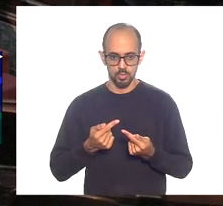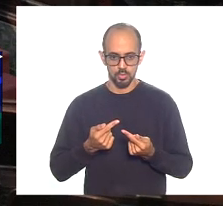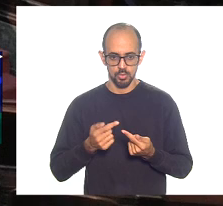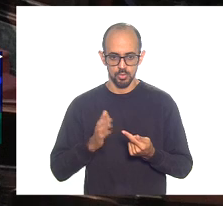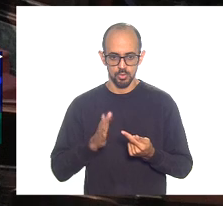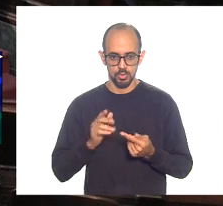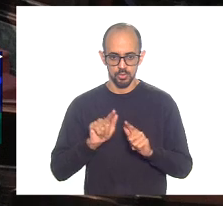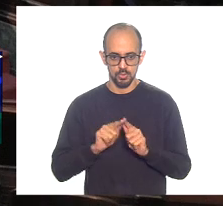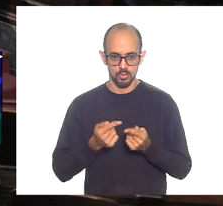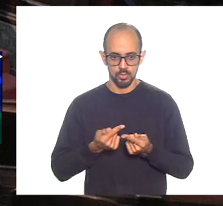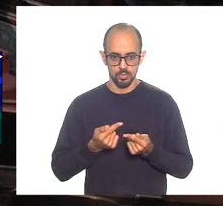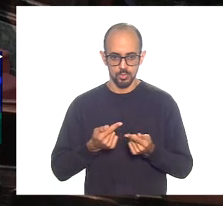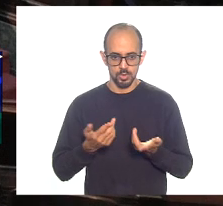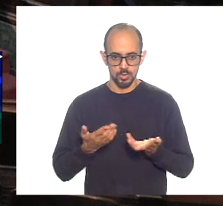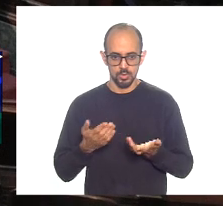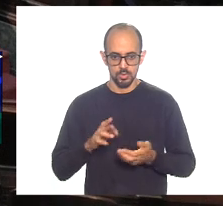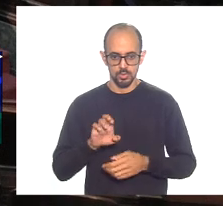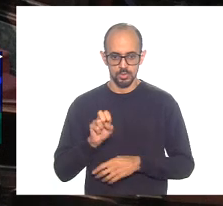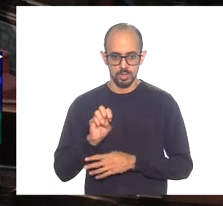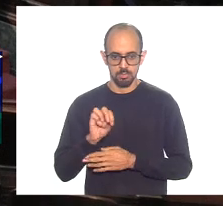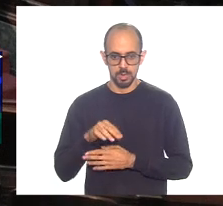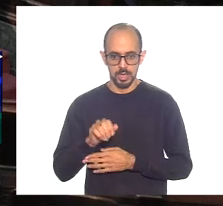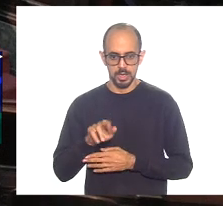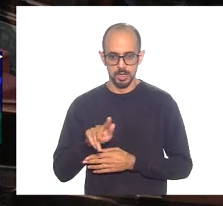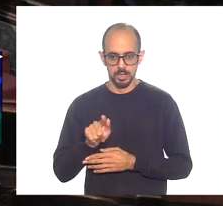falta o rosberg Reis e